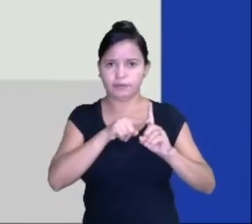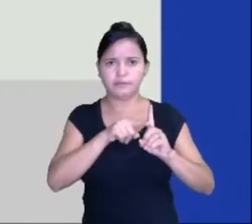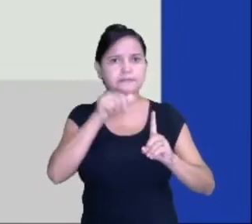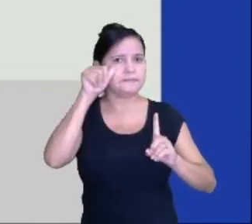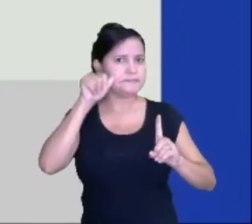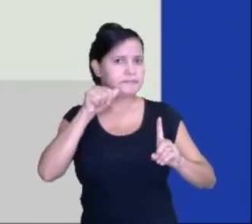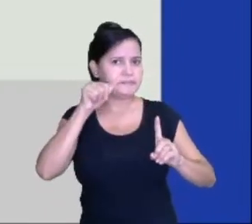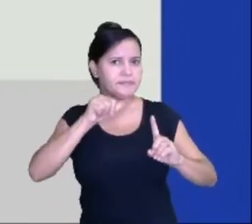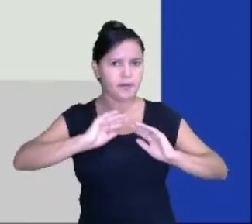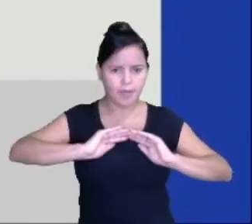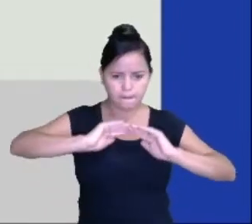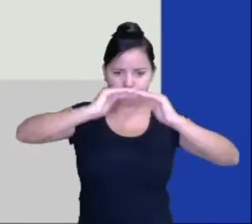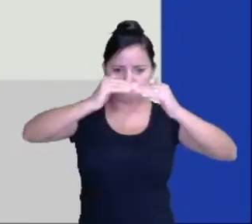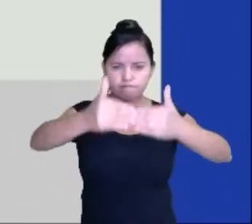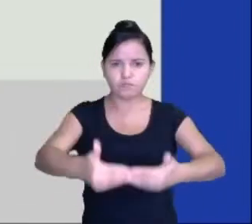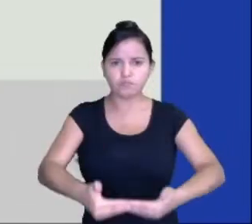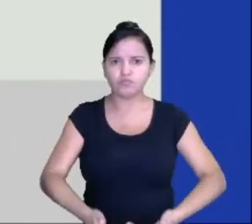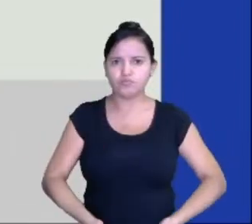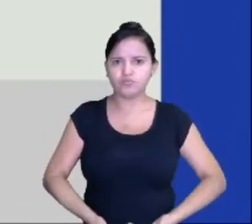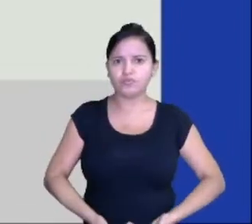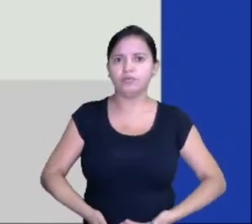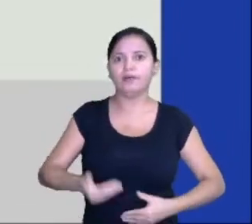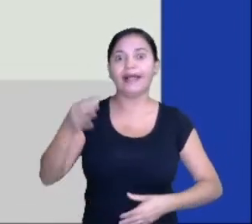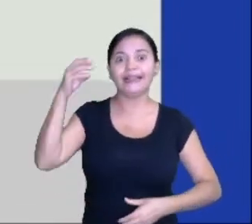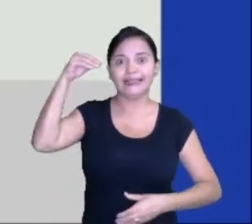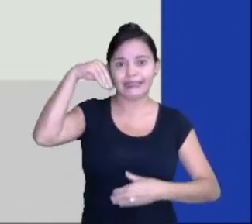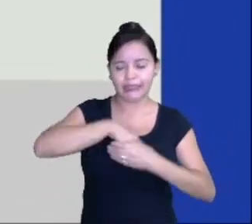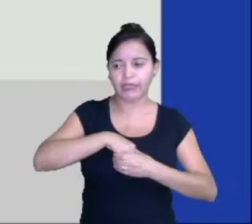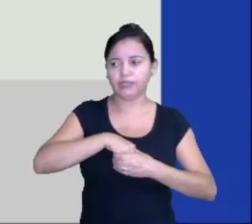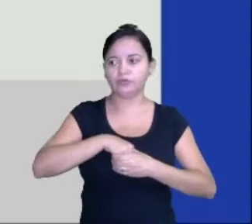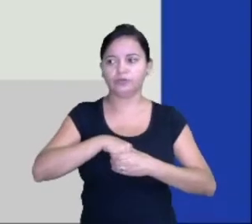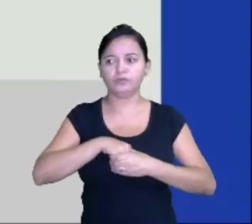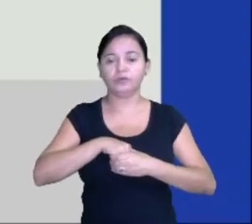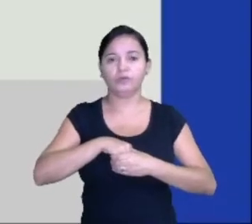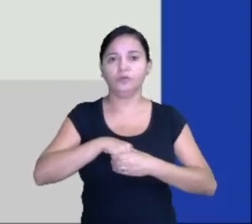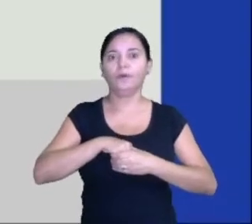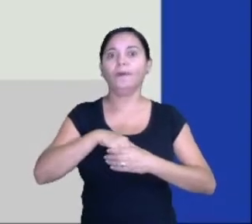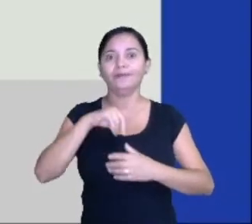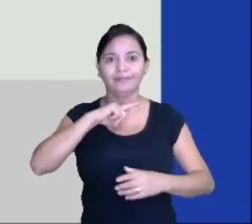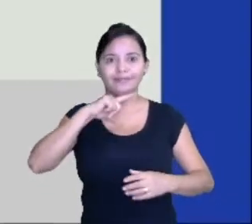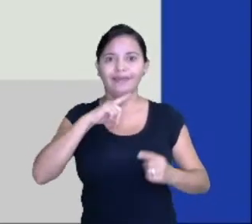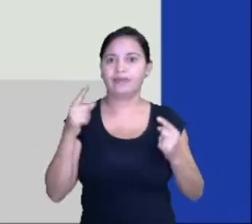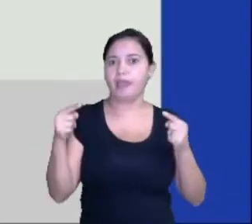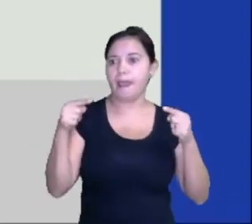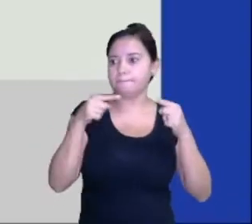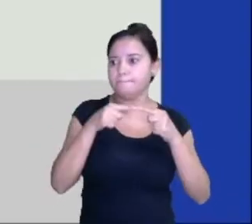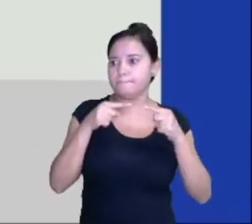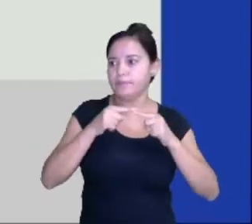hormônio gonadotrófico coriônico, ou coriônica humana. Essa